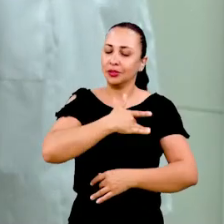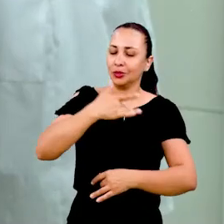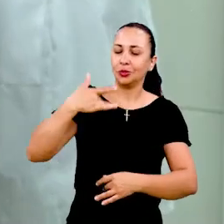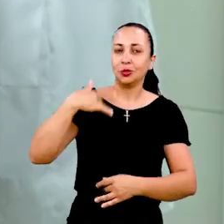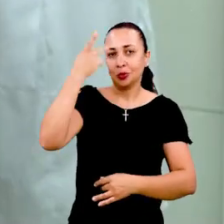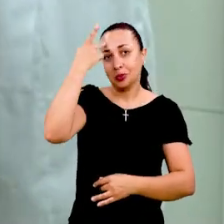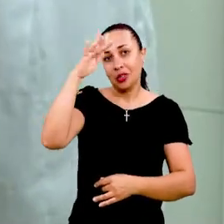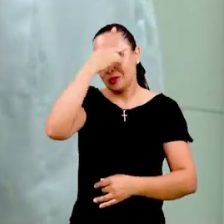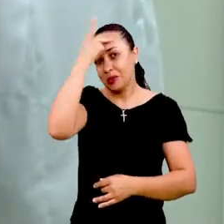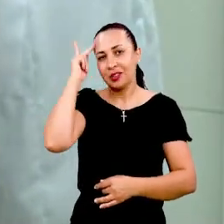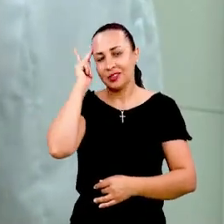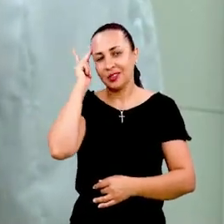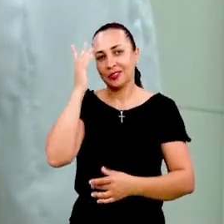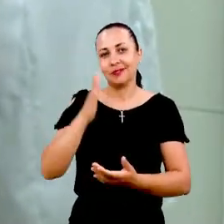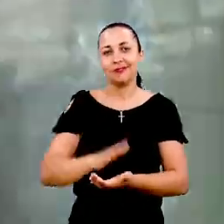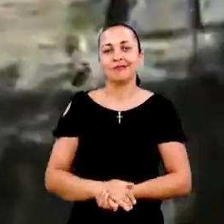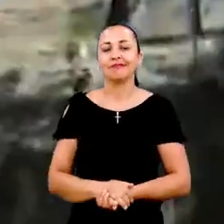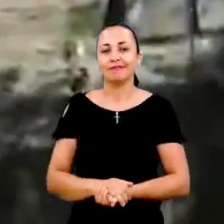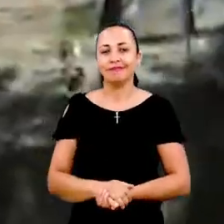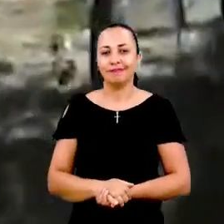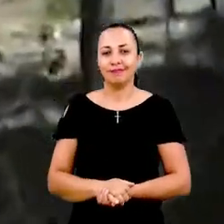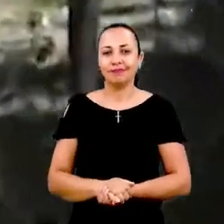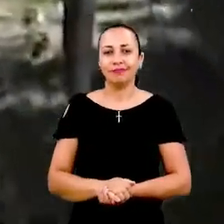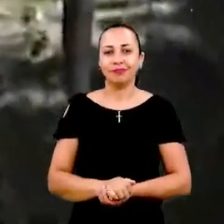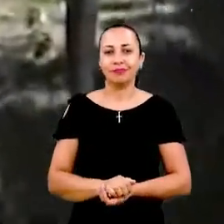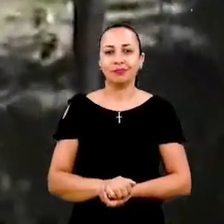beleza e saúde para as pessoas através dele.